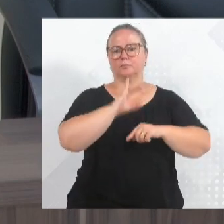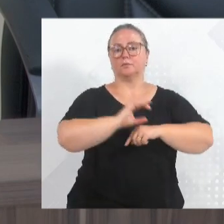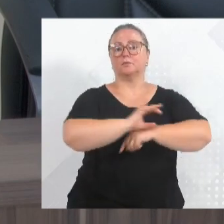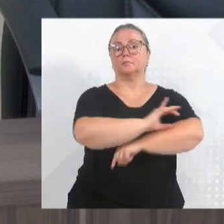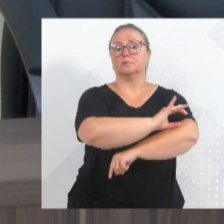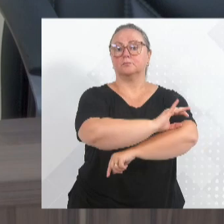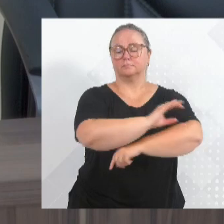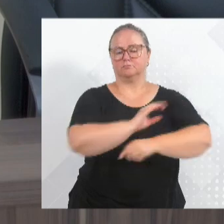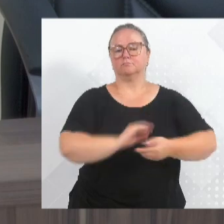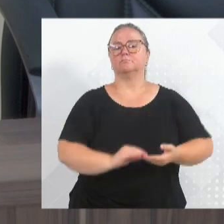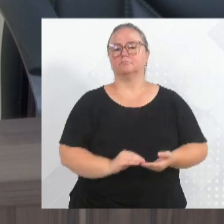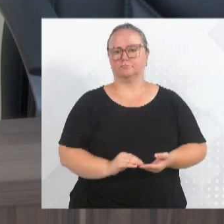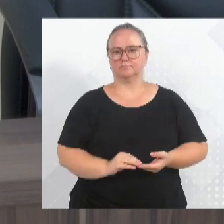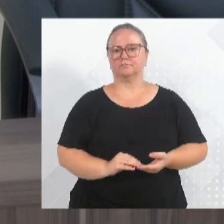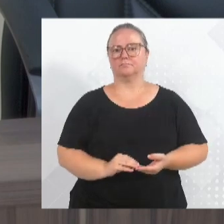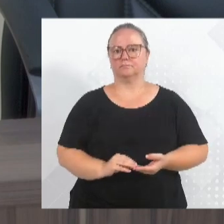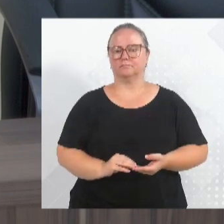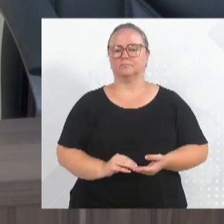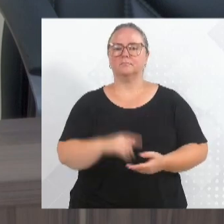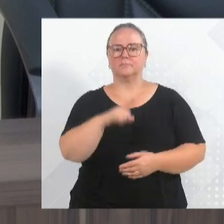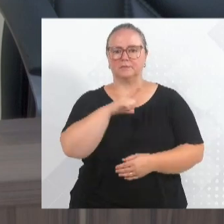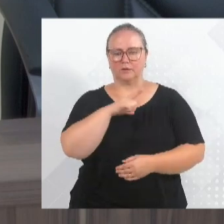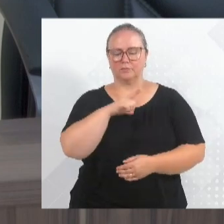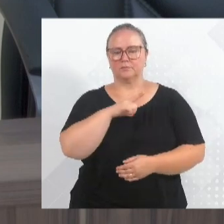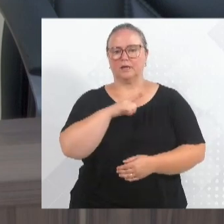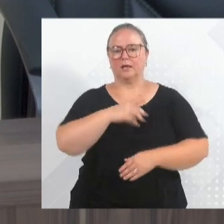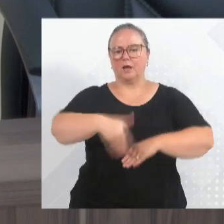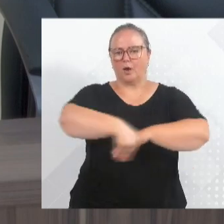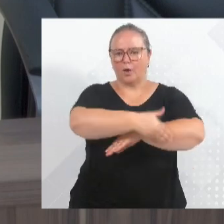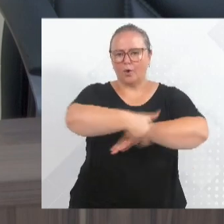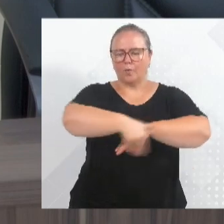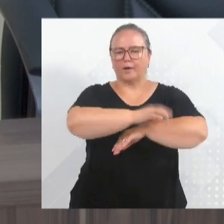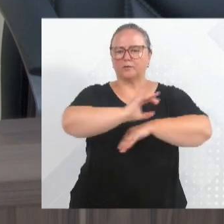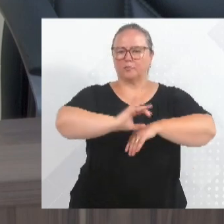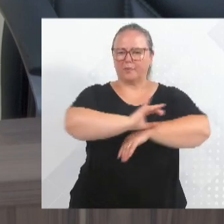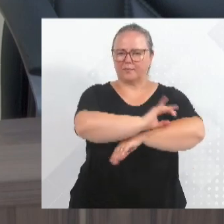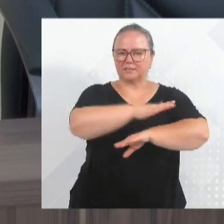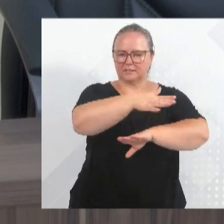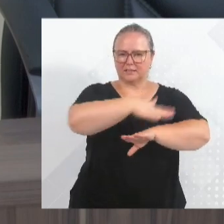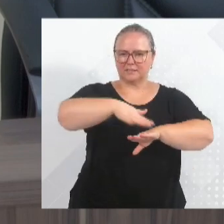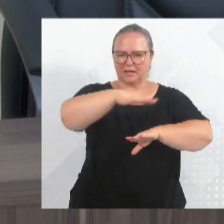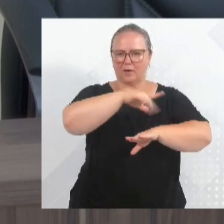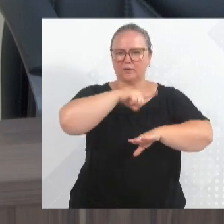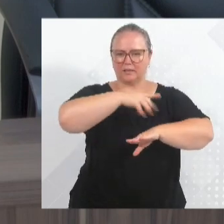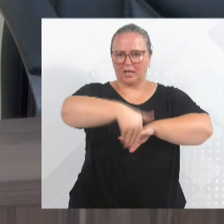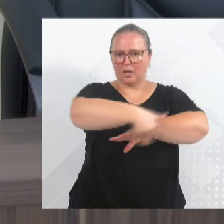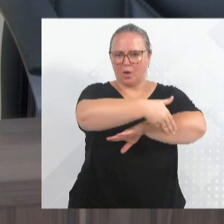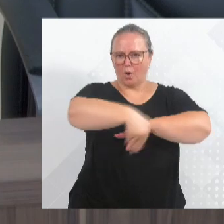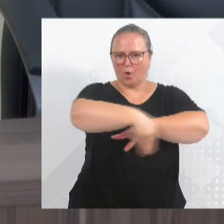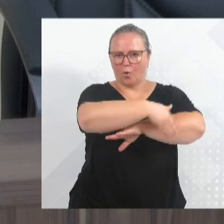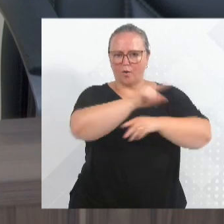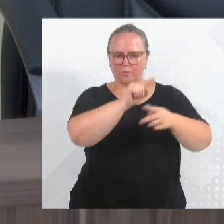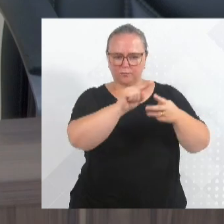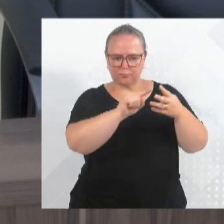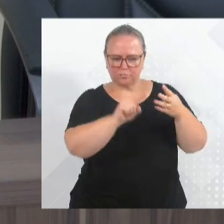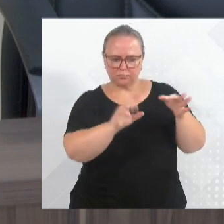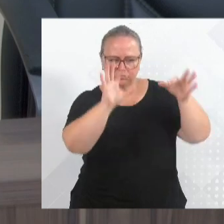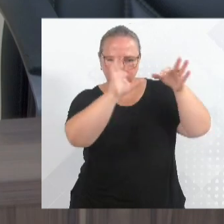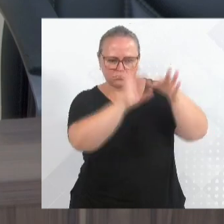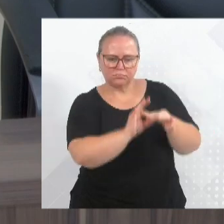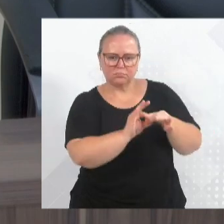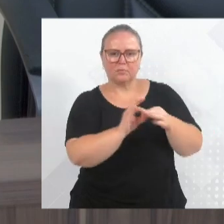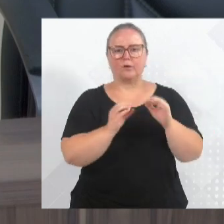lá na Gustavo Zimmermann. Então, Gustavo Zimmermann, Guilherme Scharf, Samuel Morse, e que vai ligar ao reservatório da